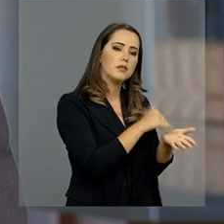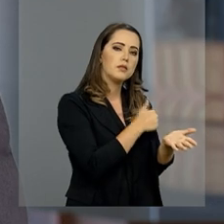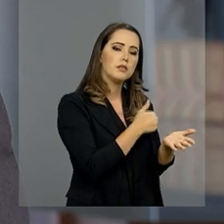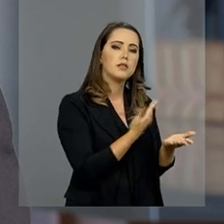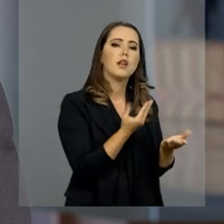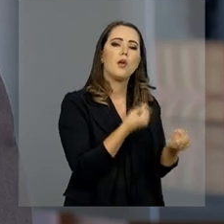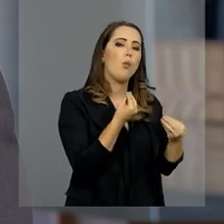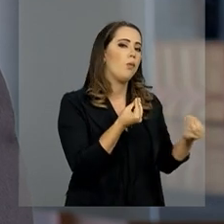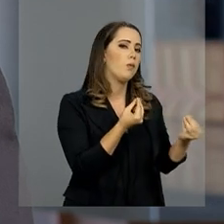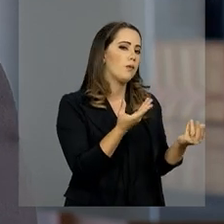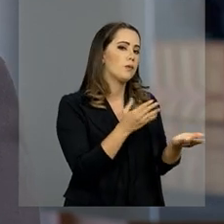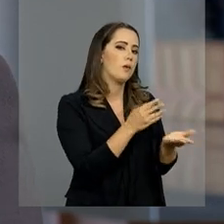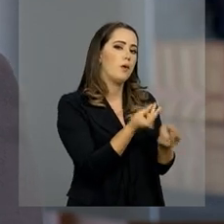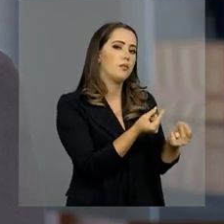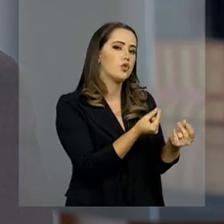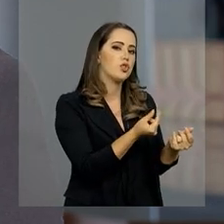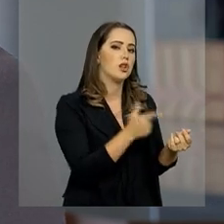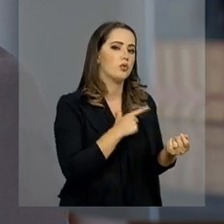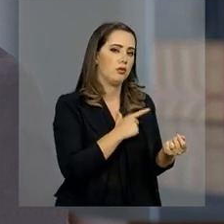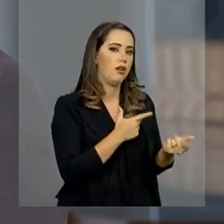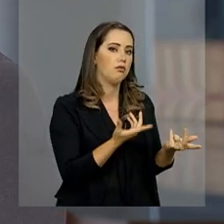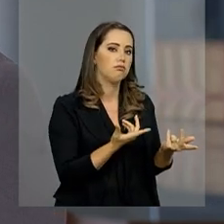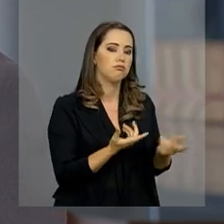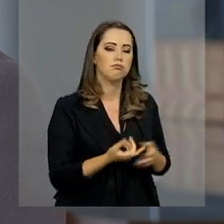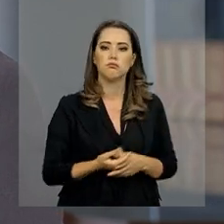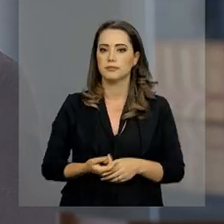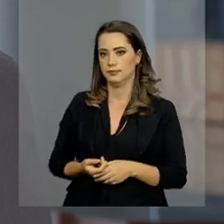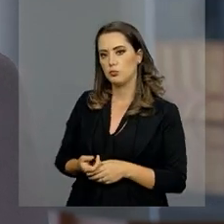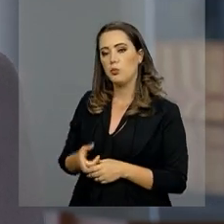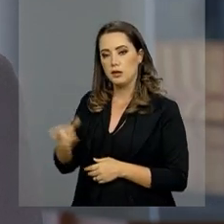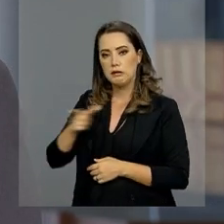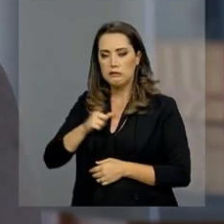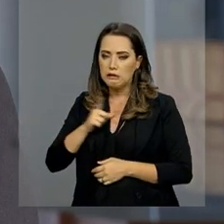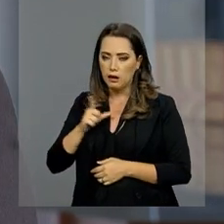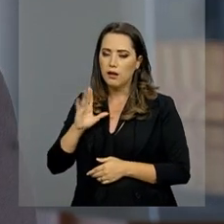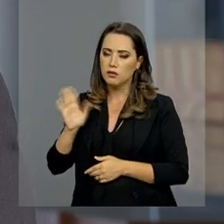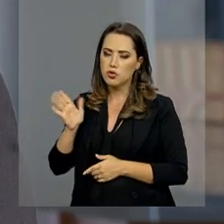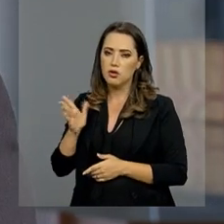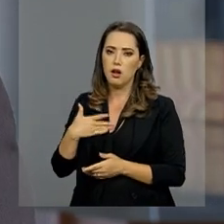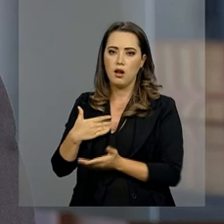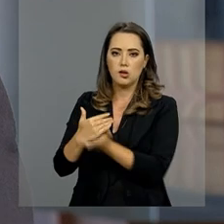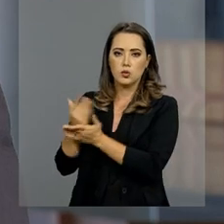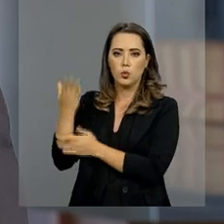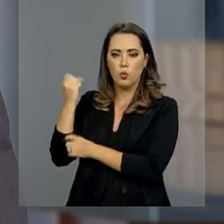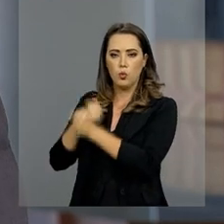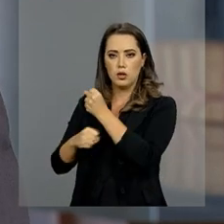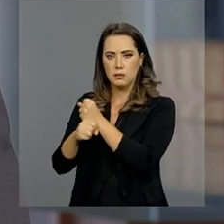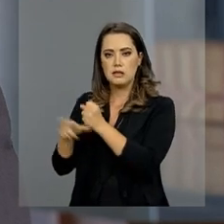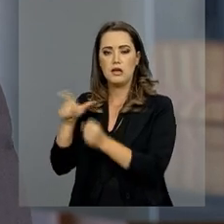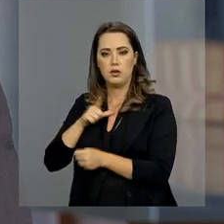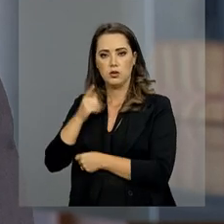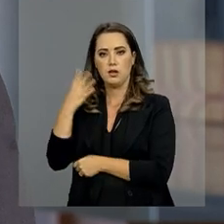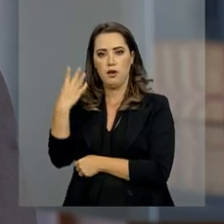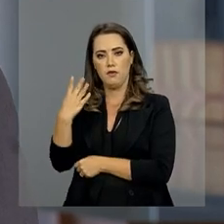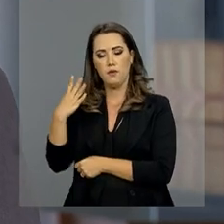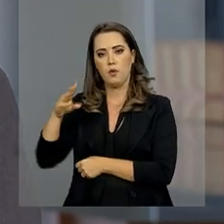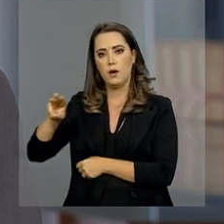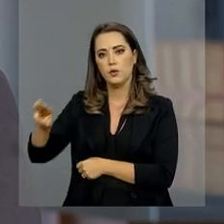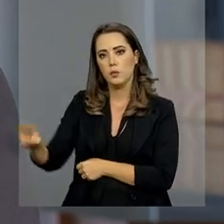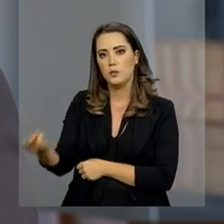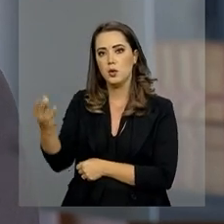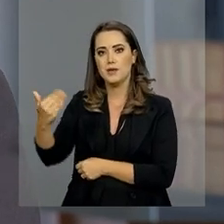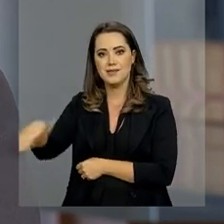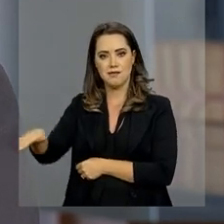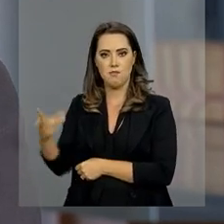programa bom este orçamento tem sido incrementado no ano passado nós tivemos quatro milhões e meio destinados ao programa